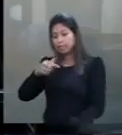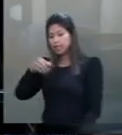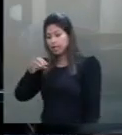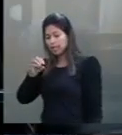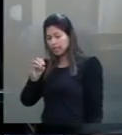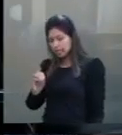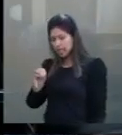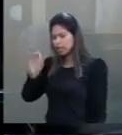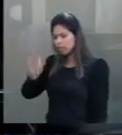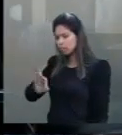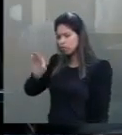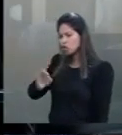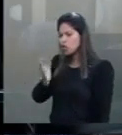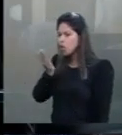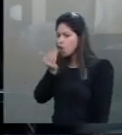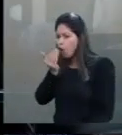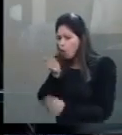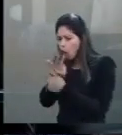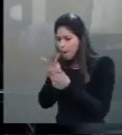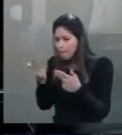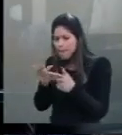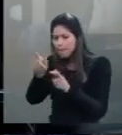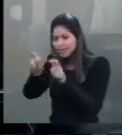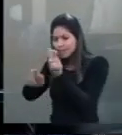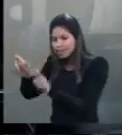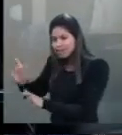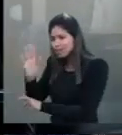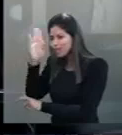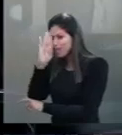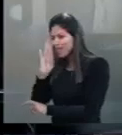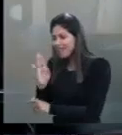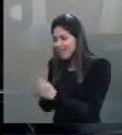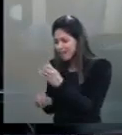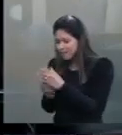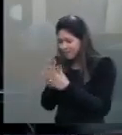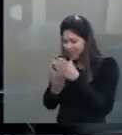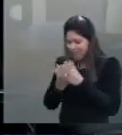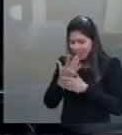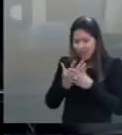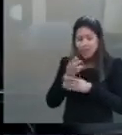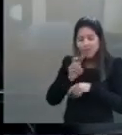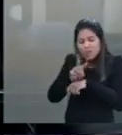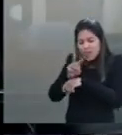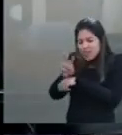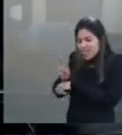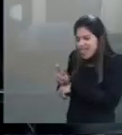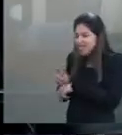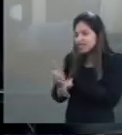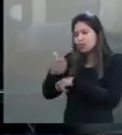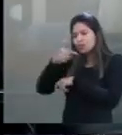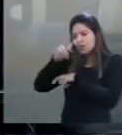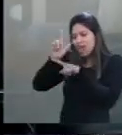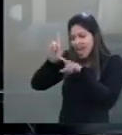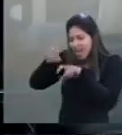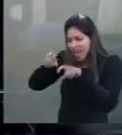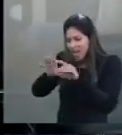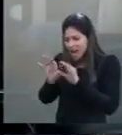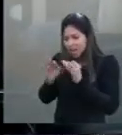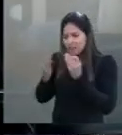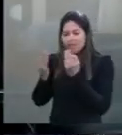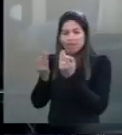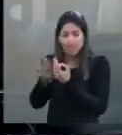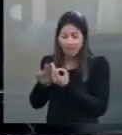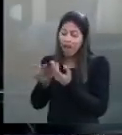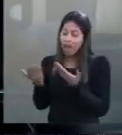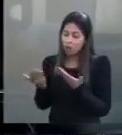dos brasileiros é produzido pela agricultura familiar. E aqui eu volto com outro